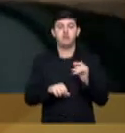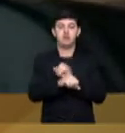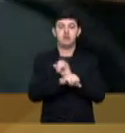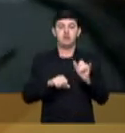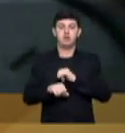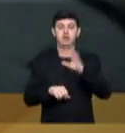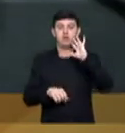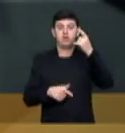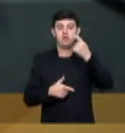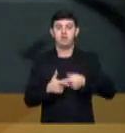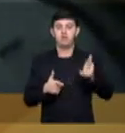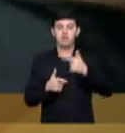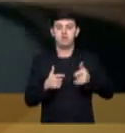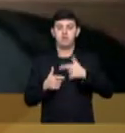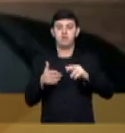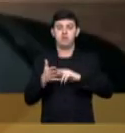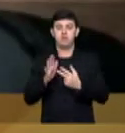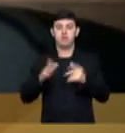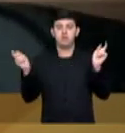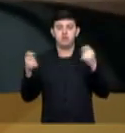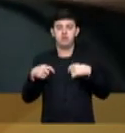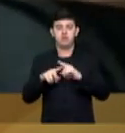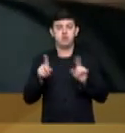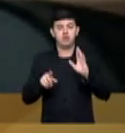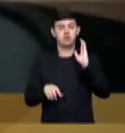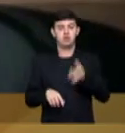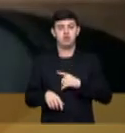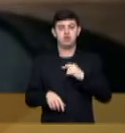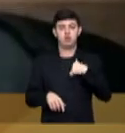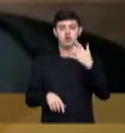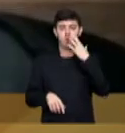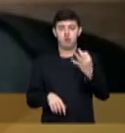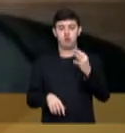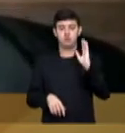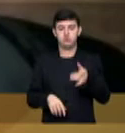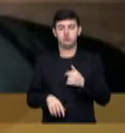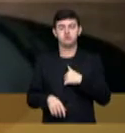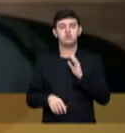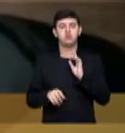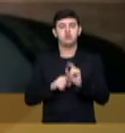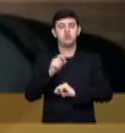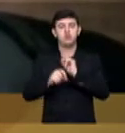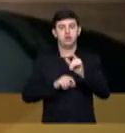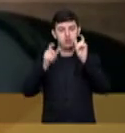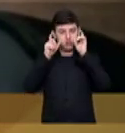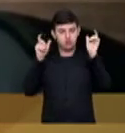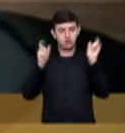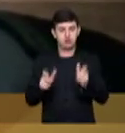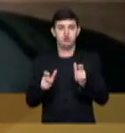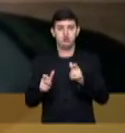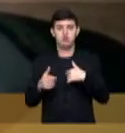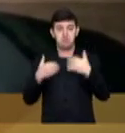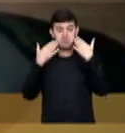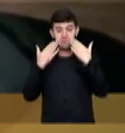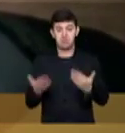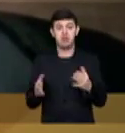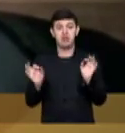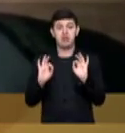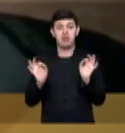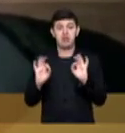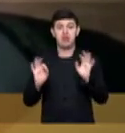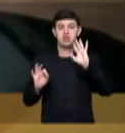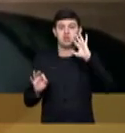tão somente a partir da óptica da prevalência de interesses, não apresenta